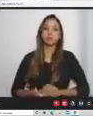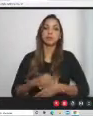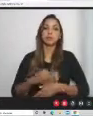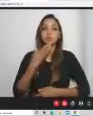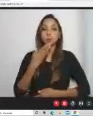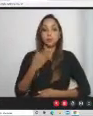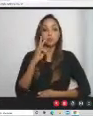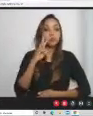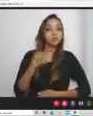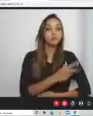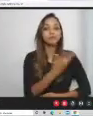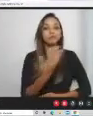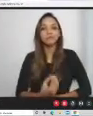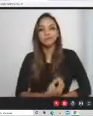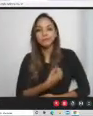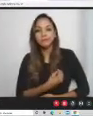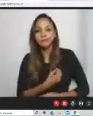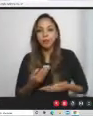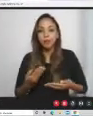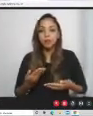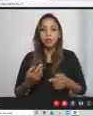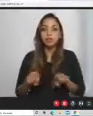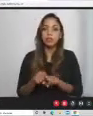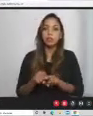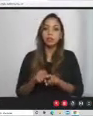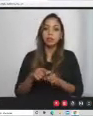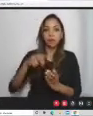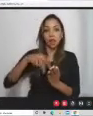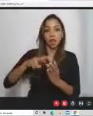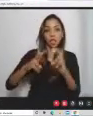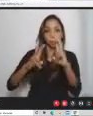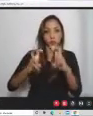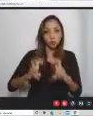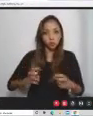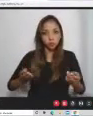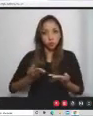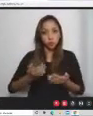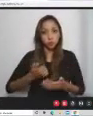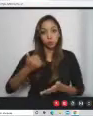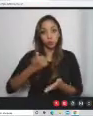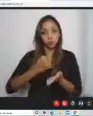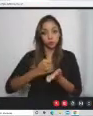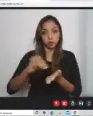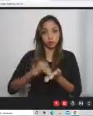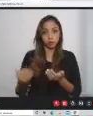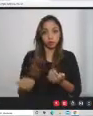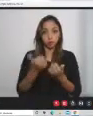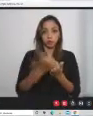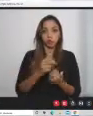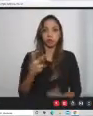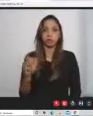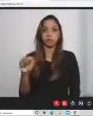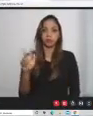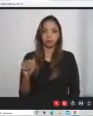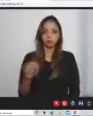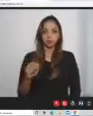do quórum, bem como a leitura do expediente, pelo primeiro secretário interino, vereador Vavá Azevedo.